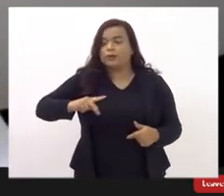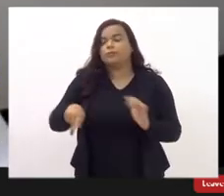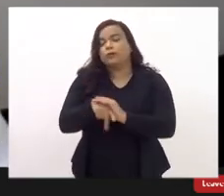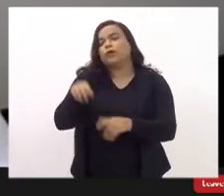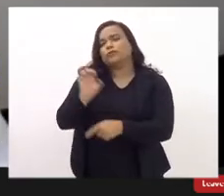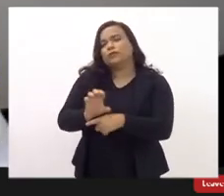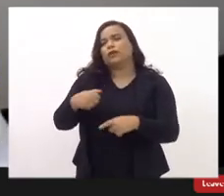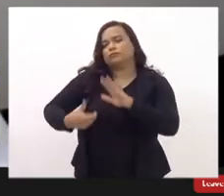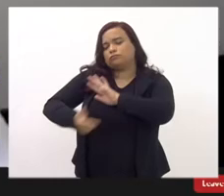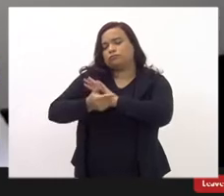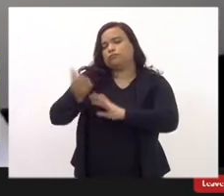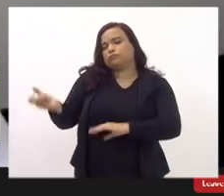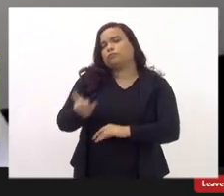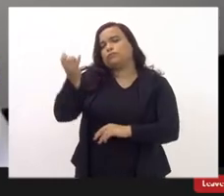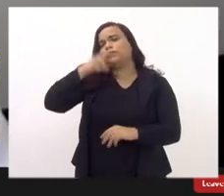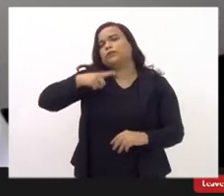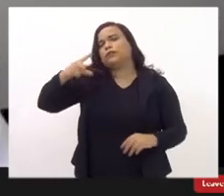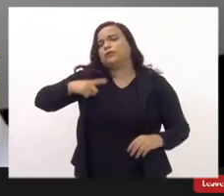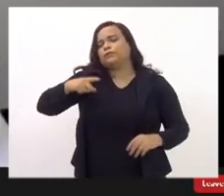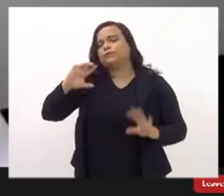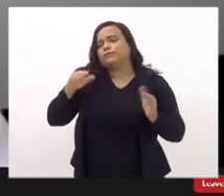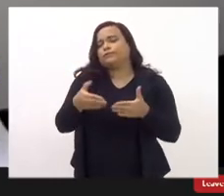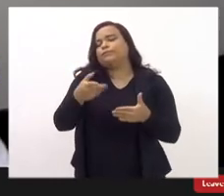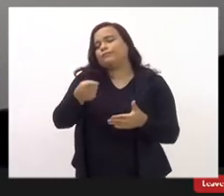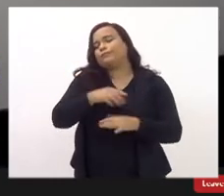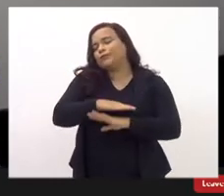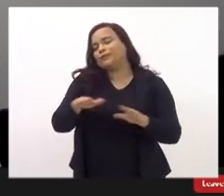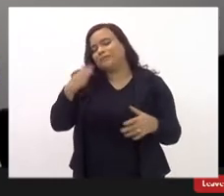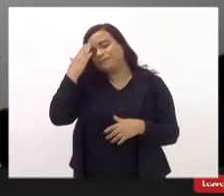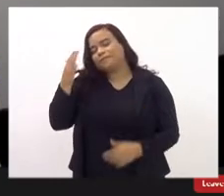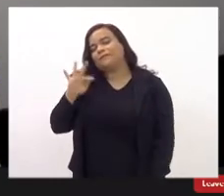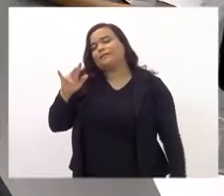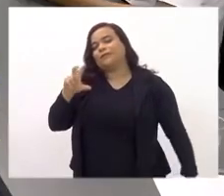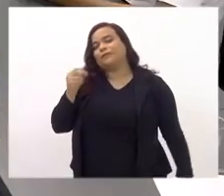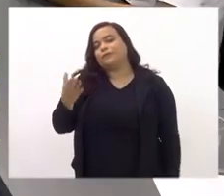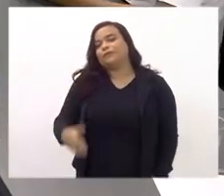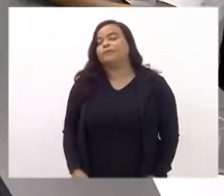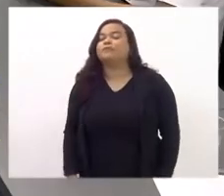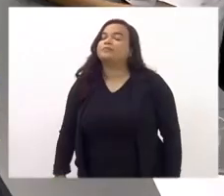papel importantíssimo também nesse sentido. Era só isso, Fábio.